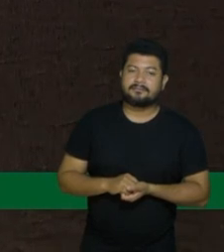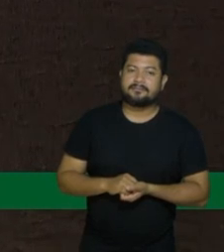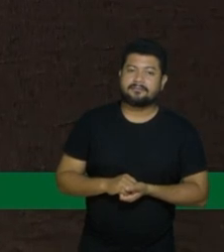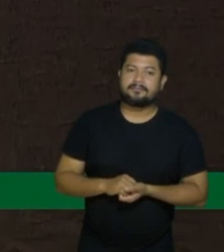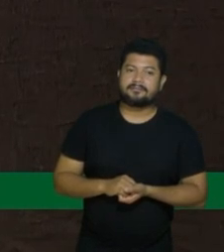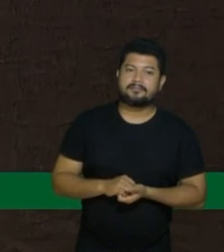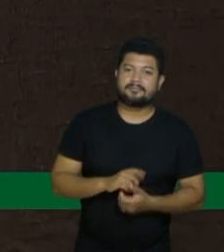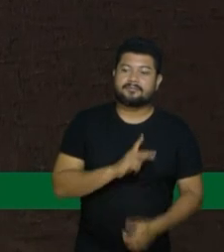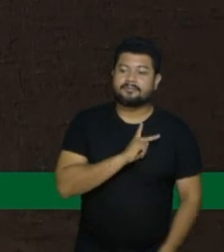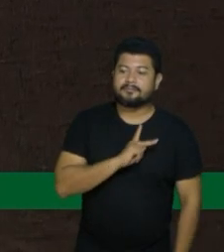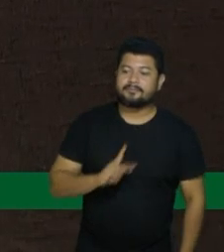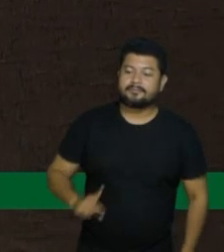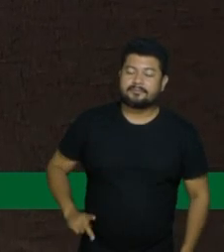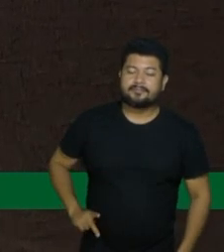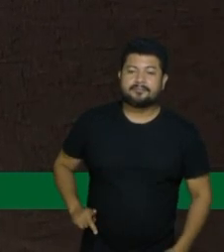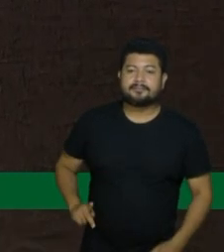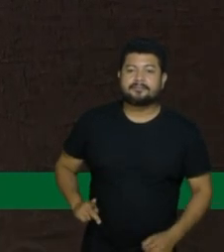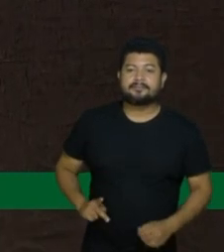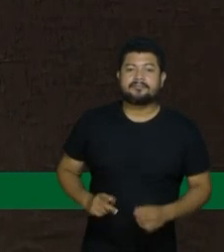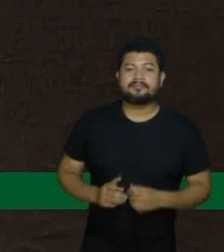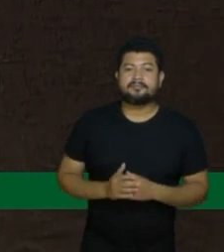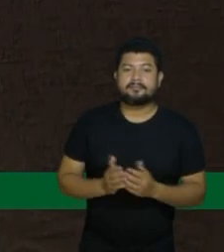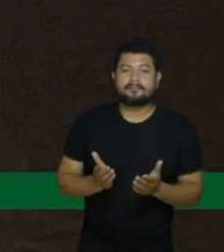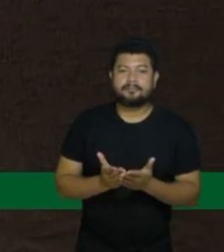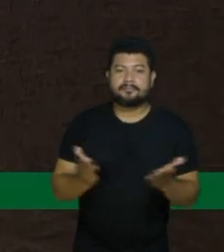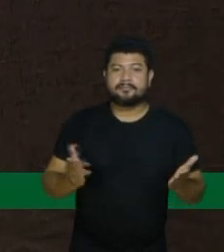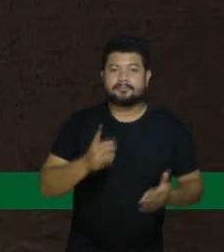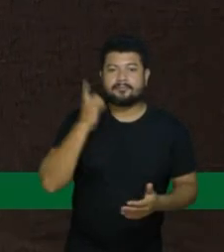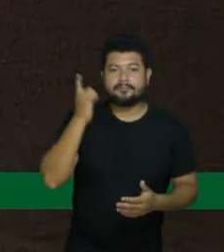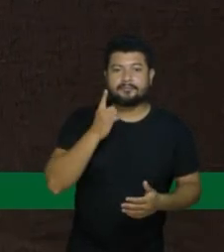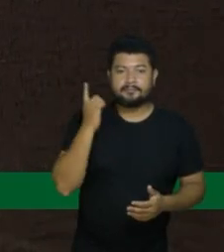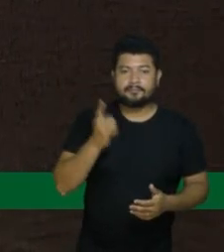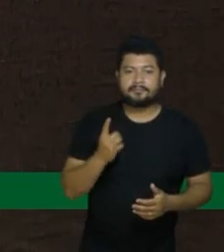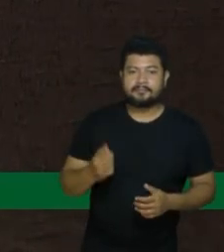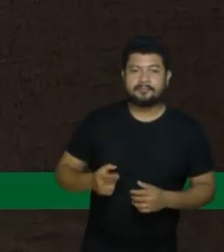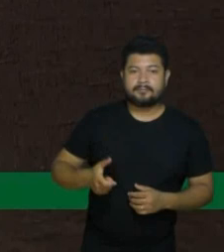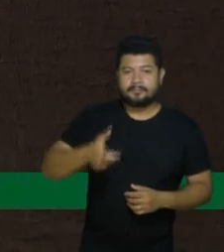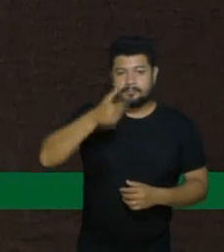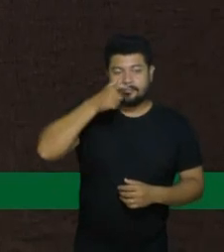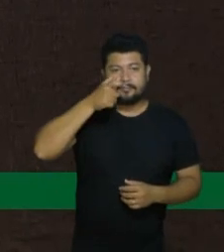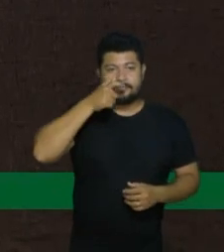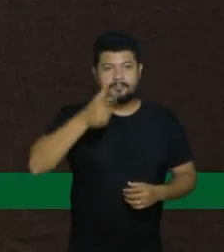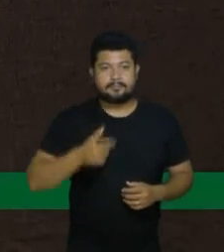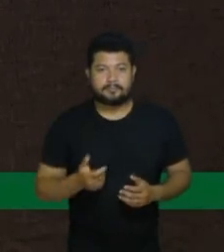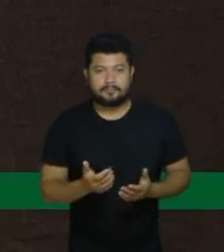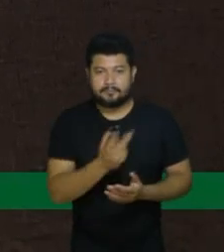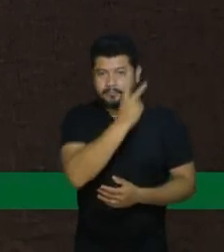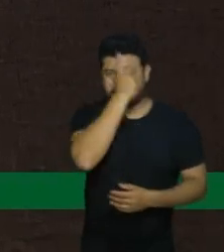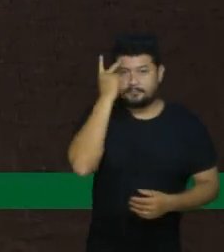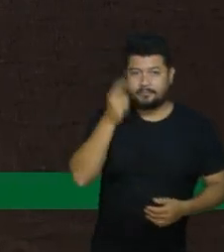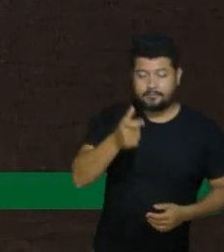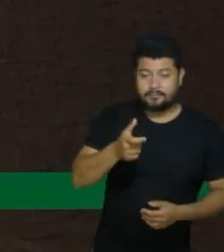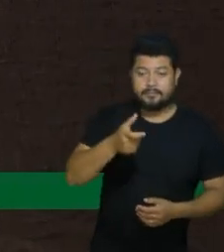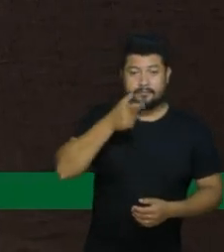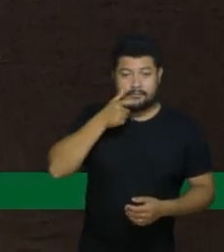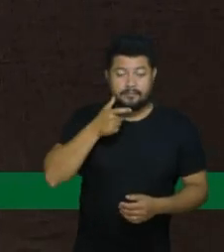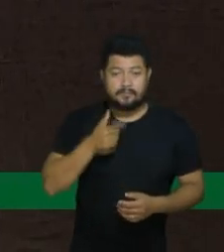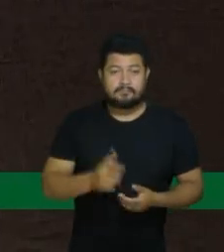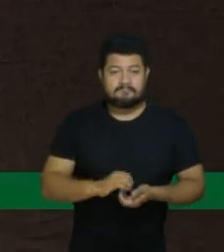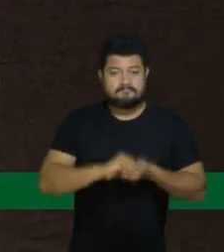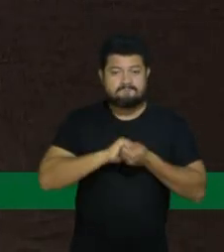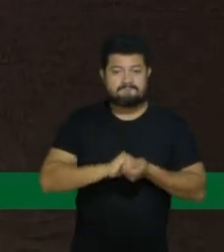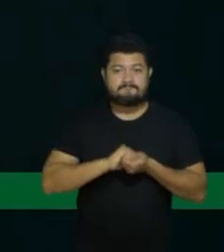senhor presidente demais deputados que aqui nos acompanham pessoas que nos assistem meus cumprimentos